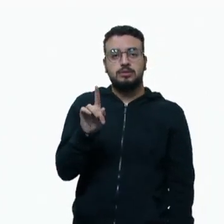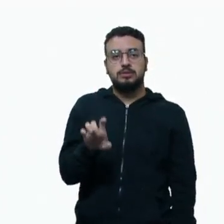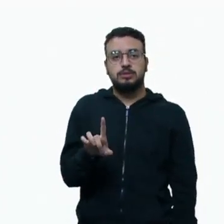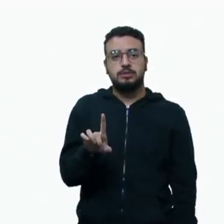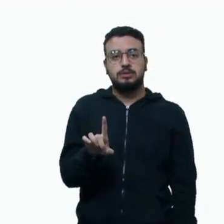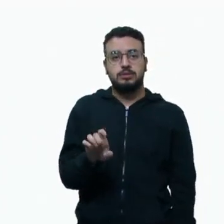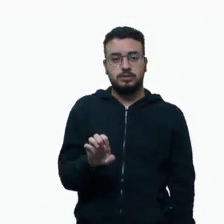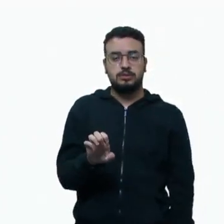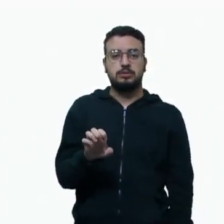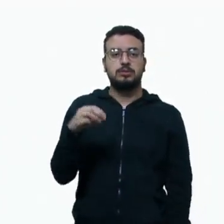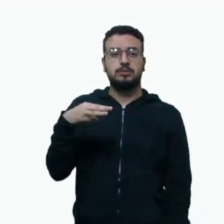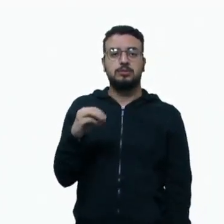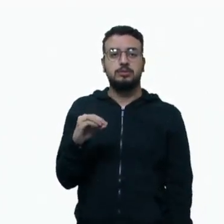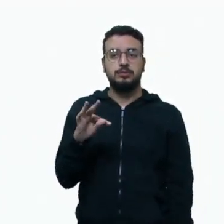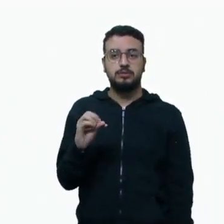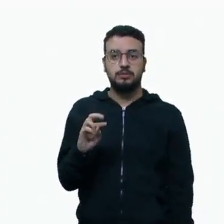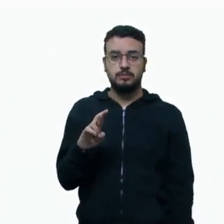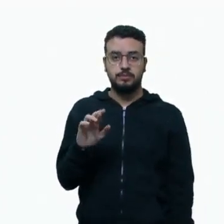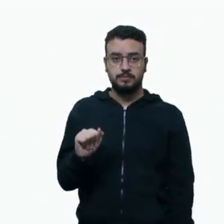motora,